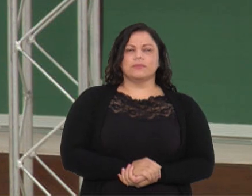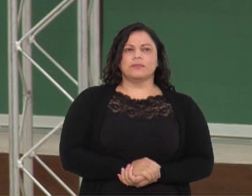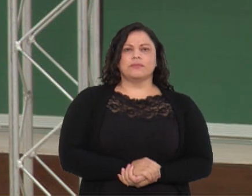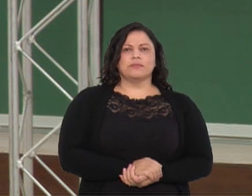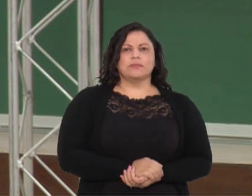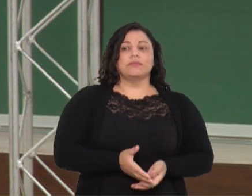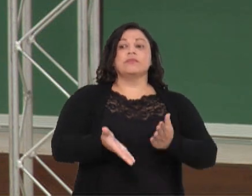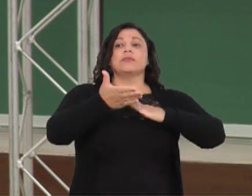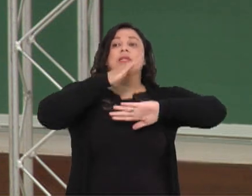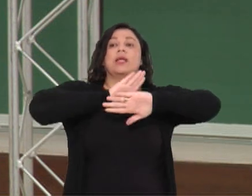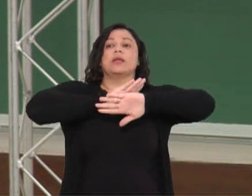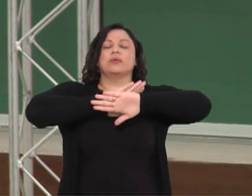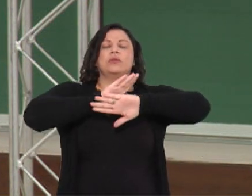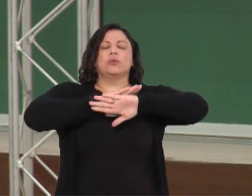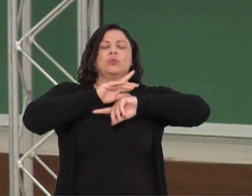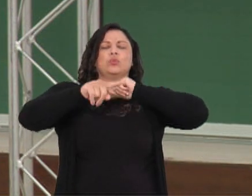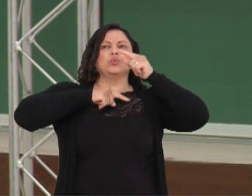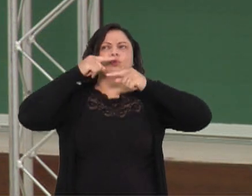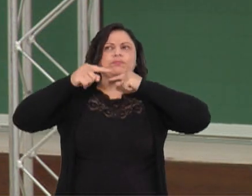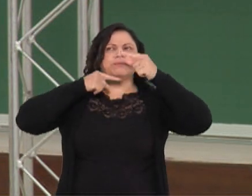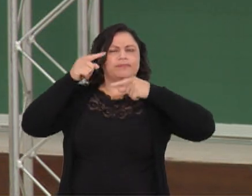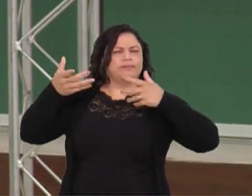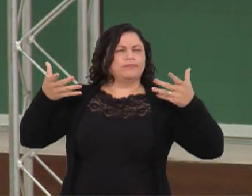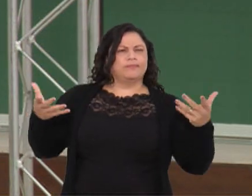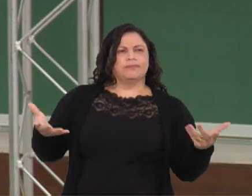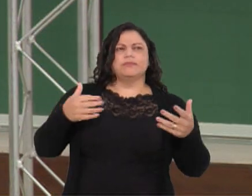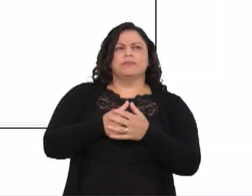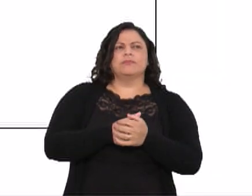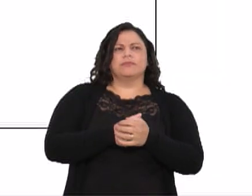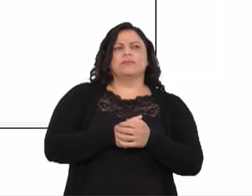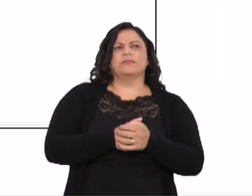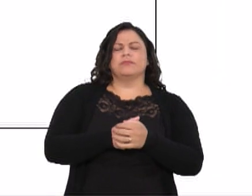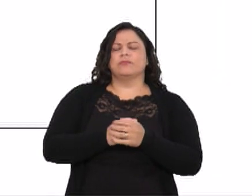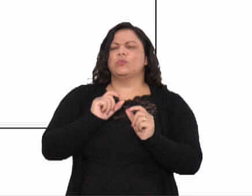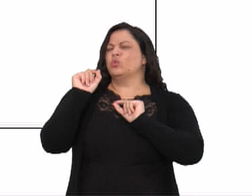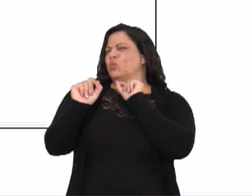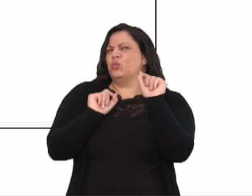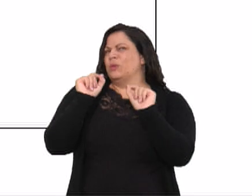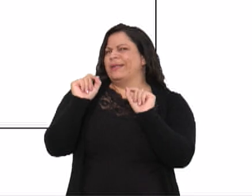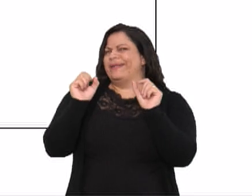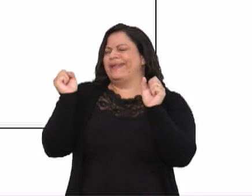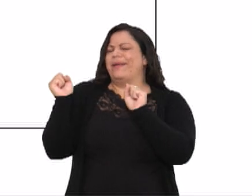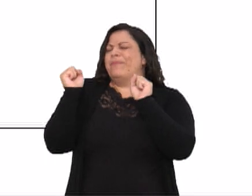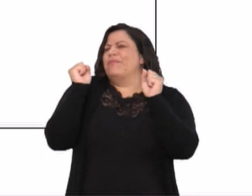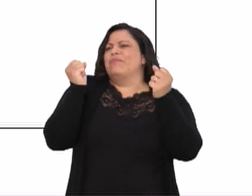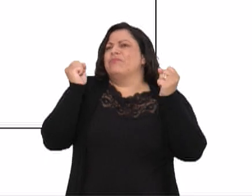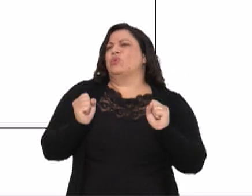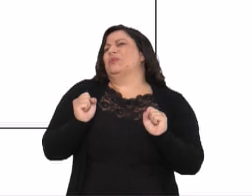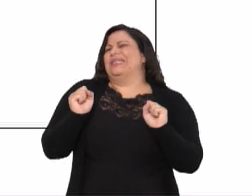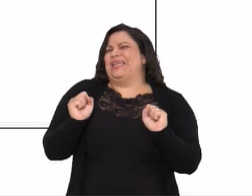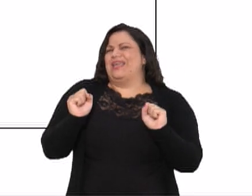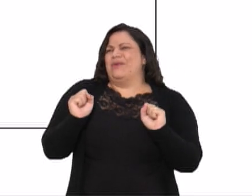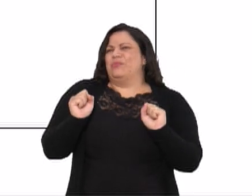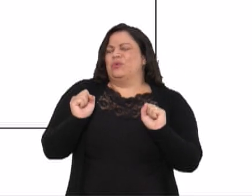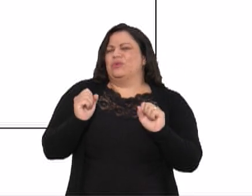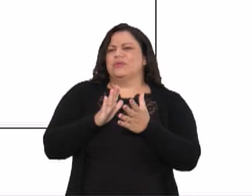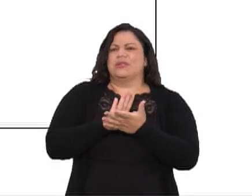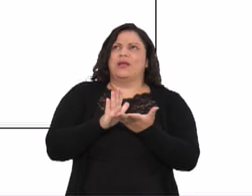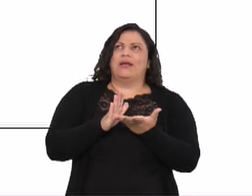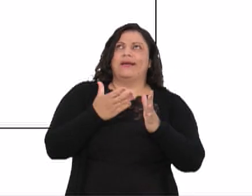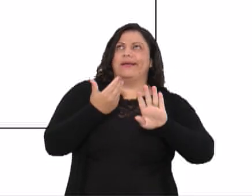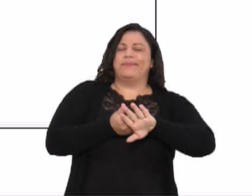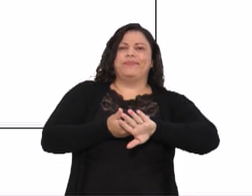Ideologia e questionamento. Afinal, será que podemos escapar da ideologia?